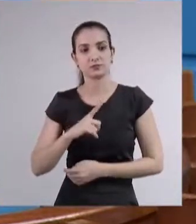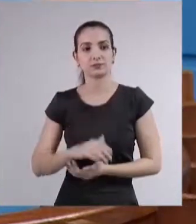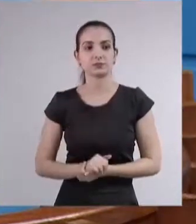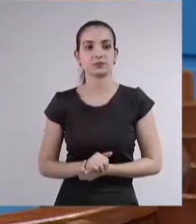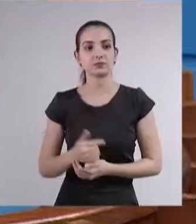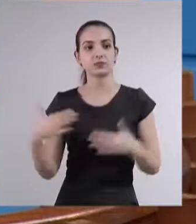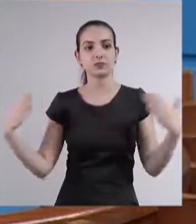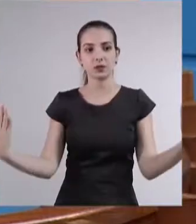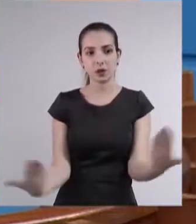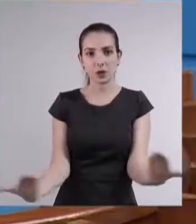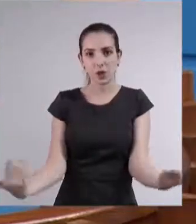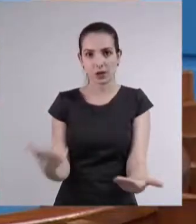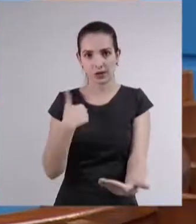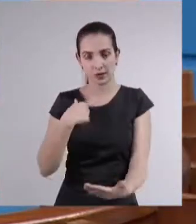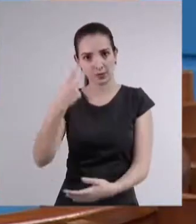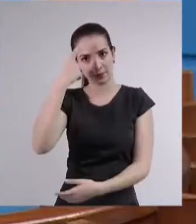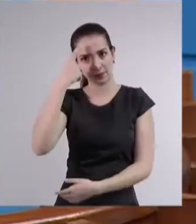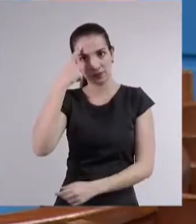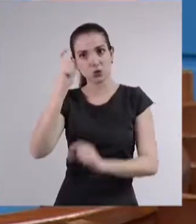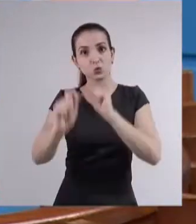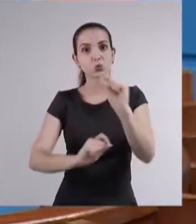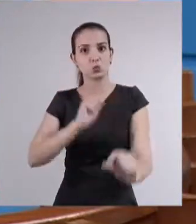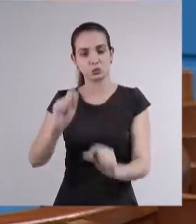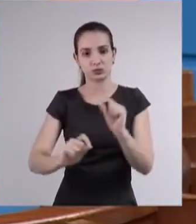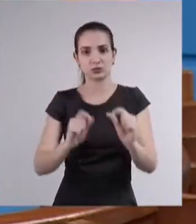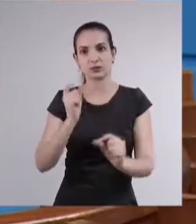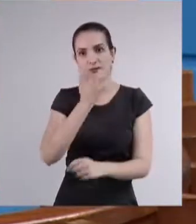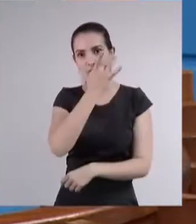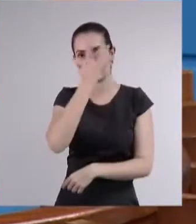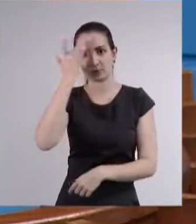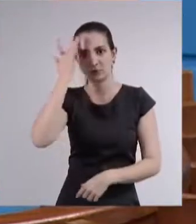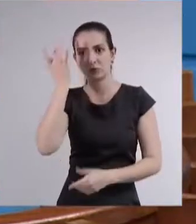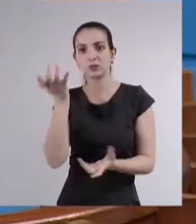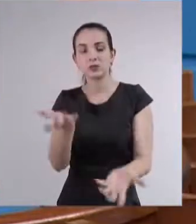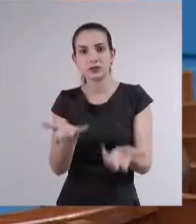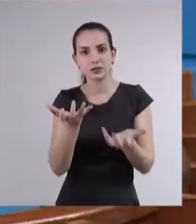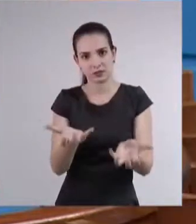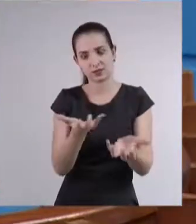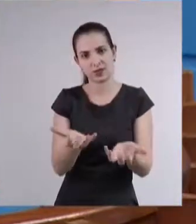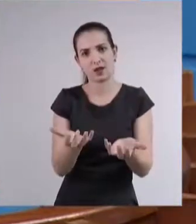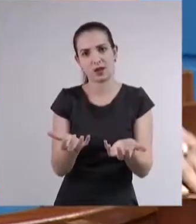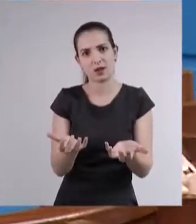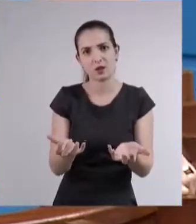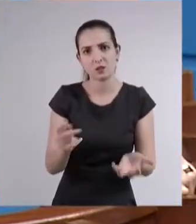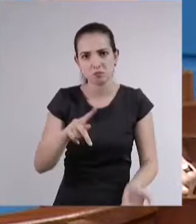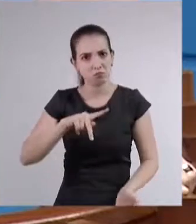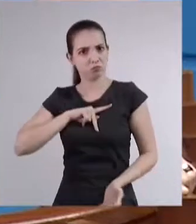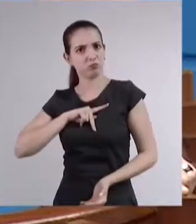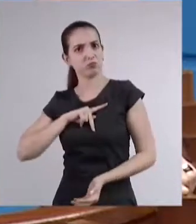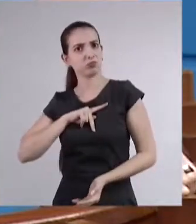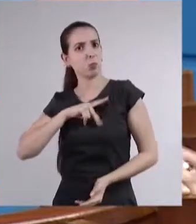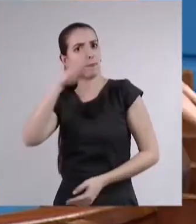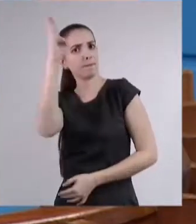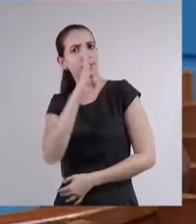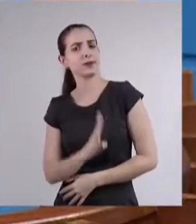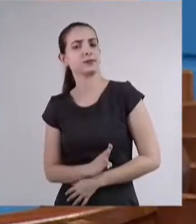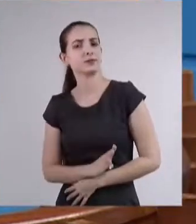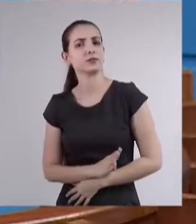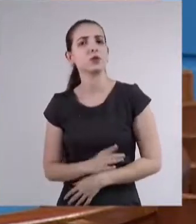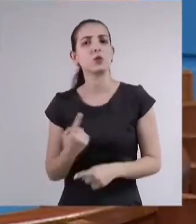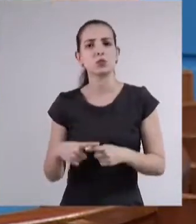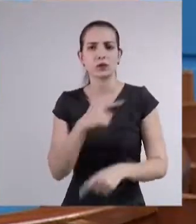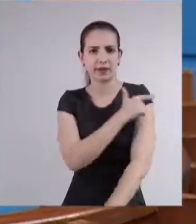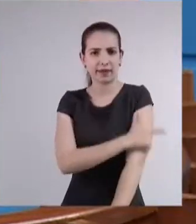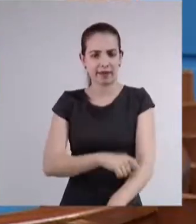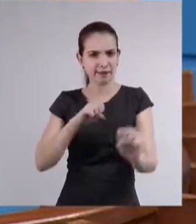E eu fico pensando o que as pessoas estão querendo para o nosso país. A educação